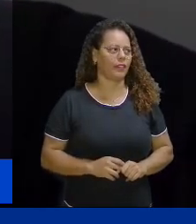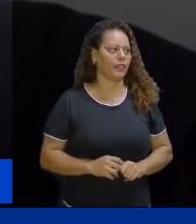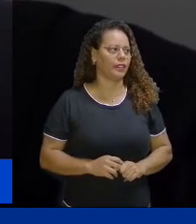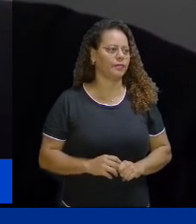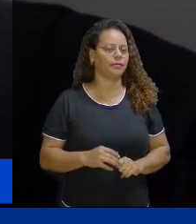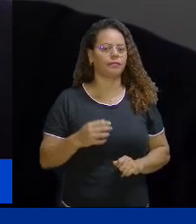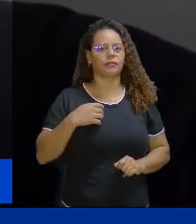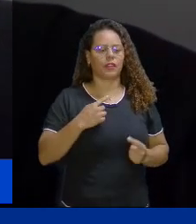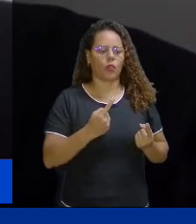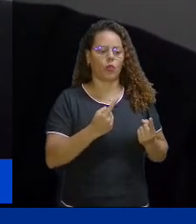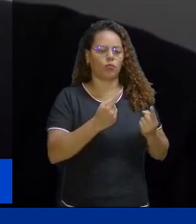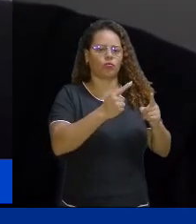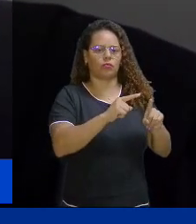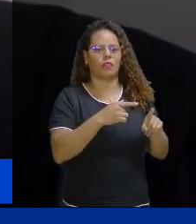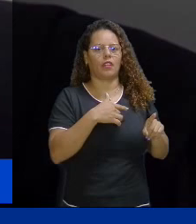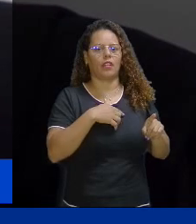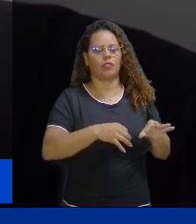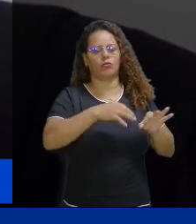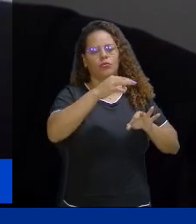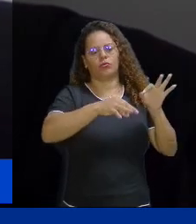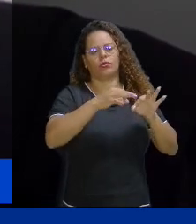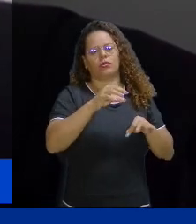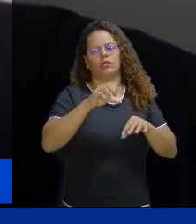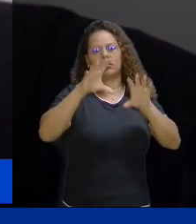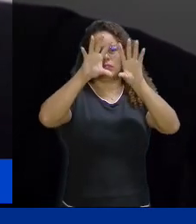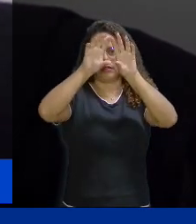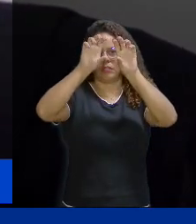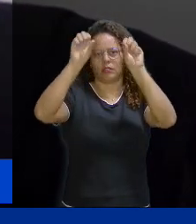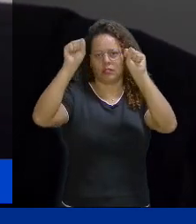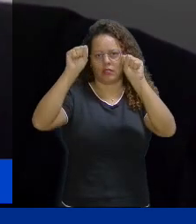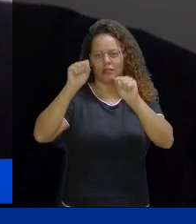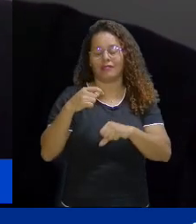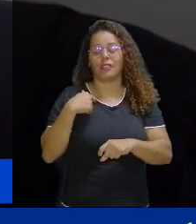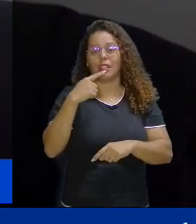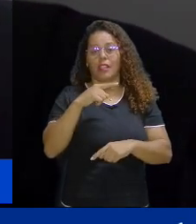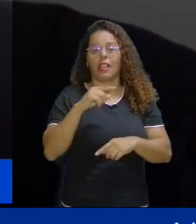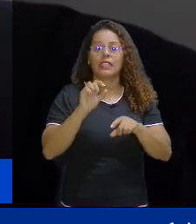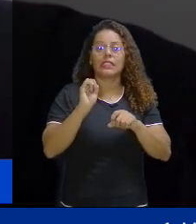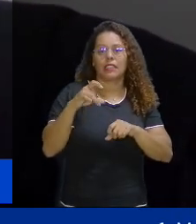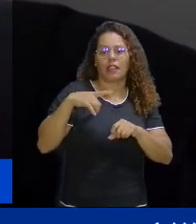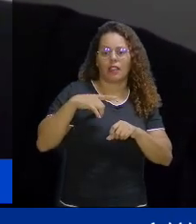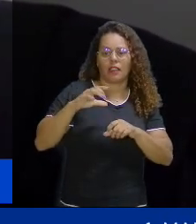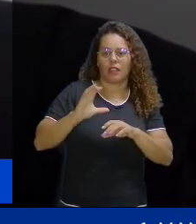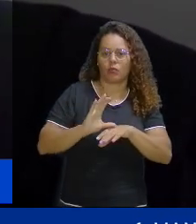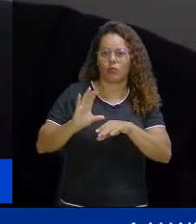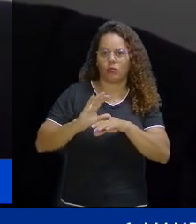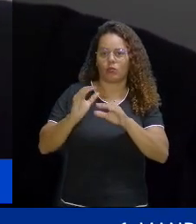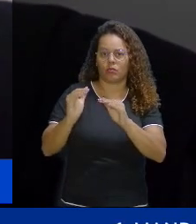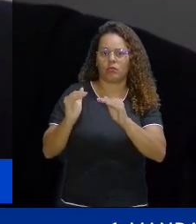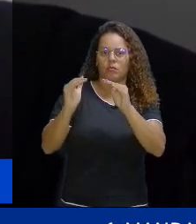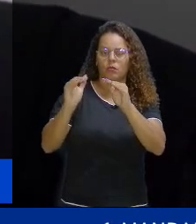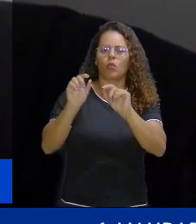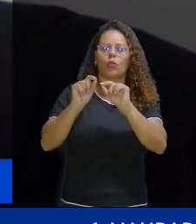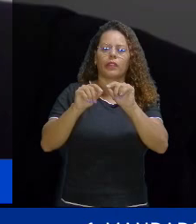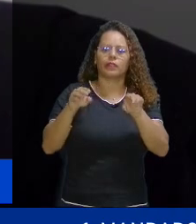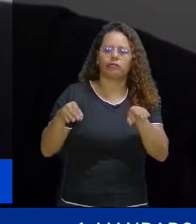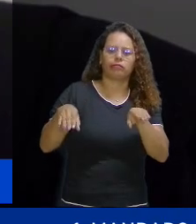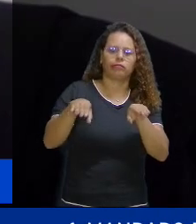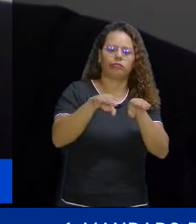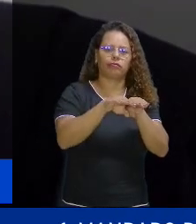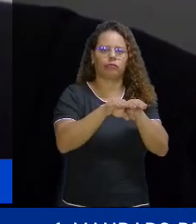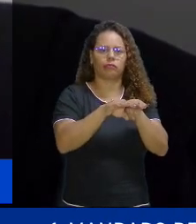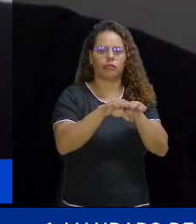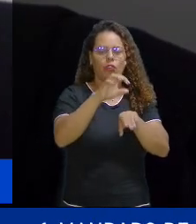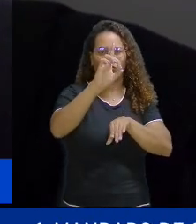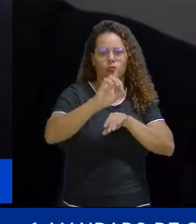e contrariam a jurisprudência dominante do STJ, que, como Corte Superior, detém a função de uniformizar a interpretação